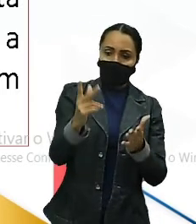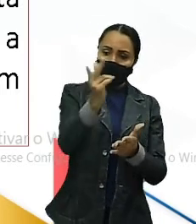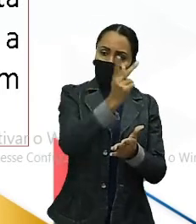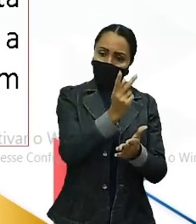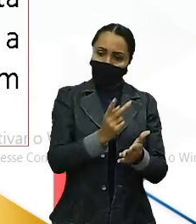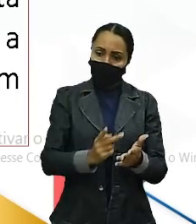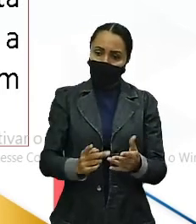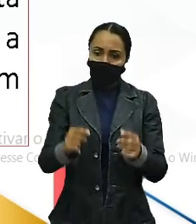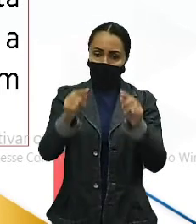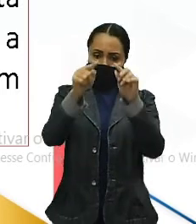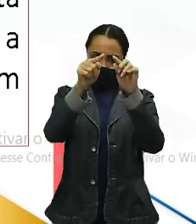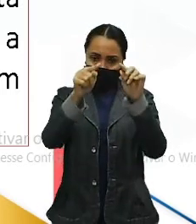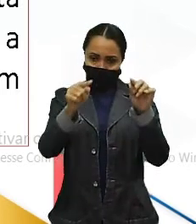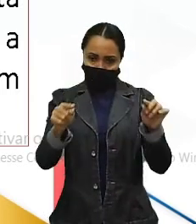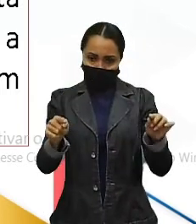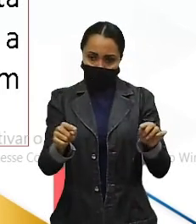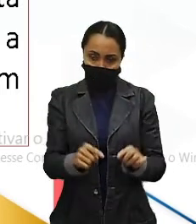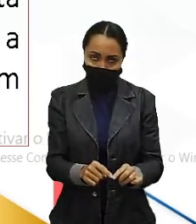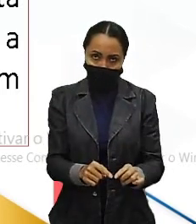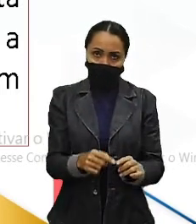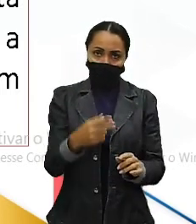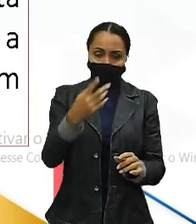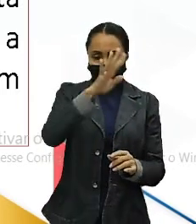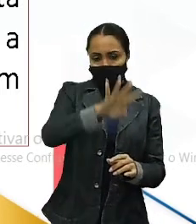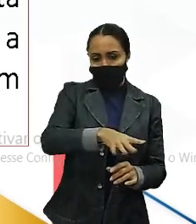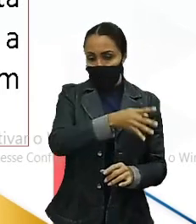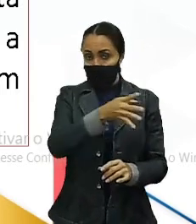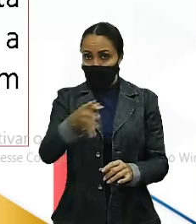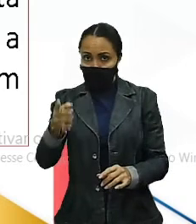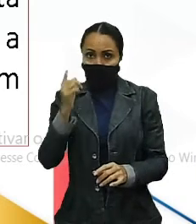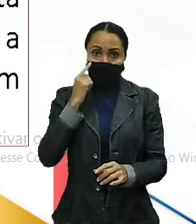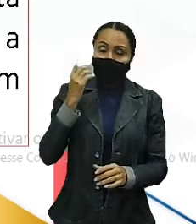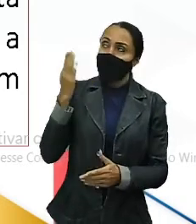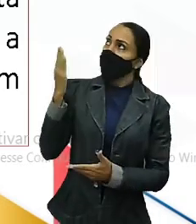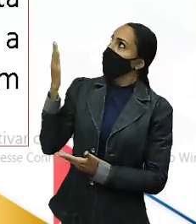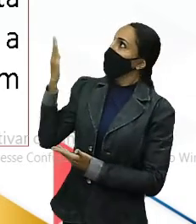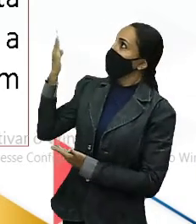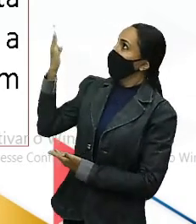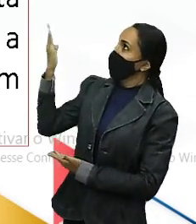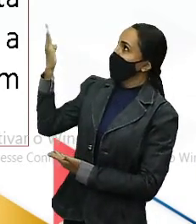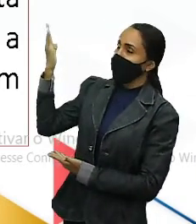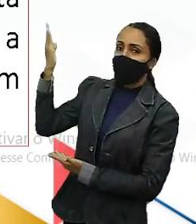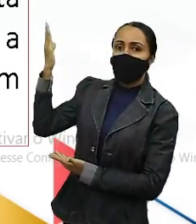de triângulo num plano cartesiano, tá lá. Essa figura do teu lado